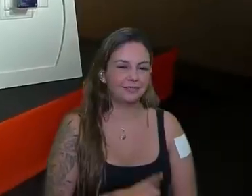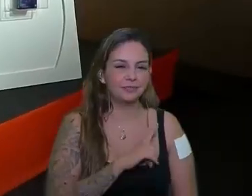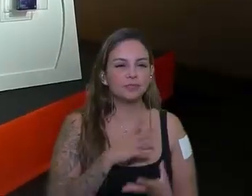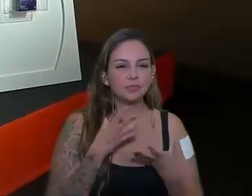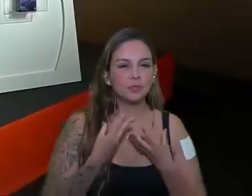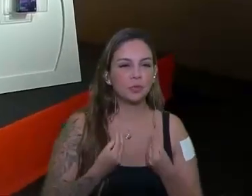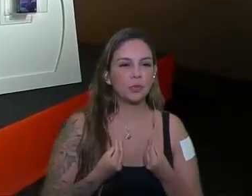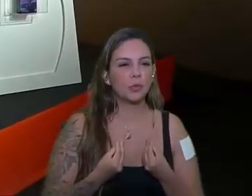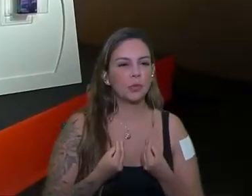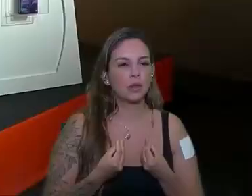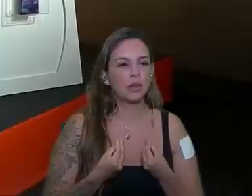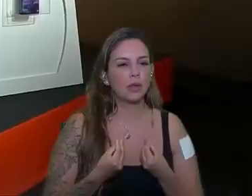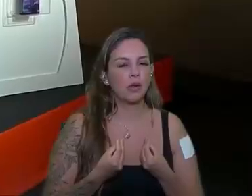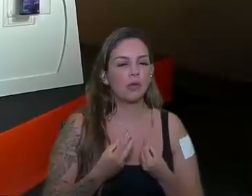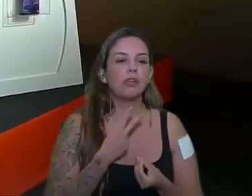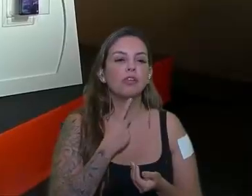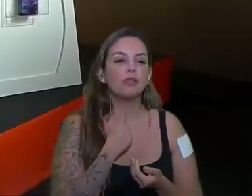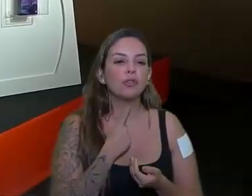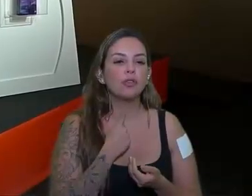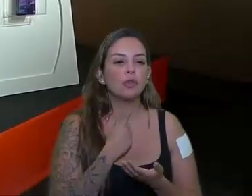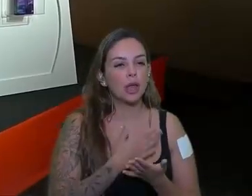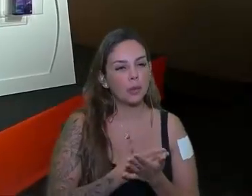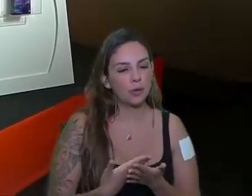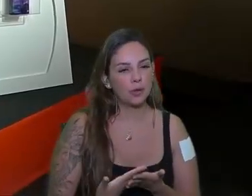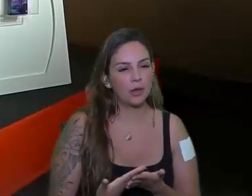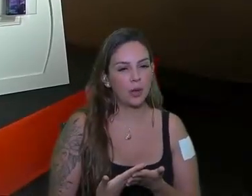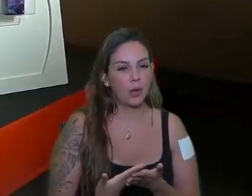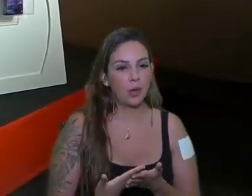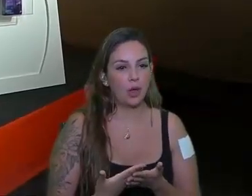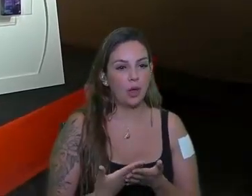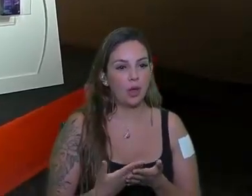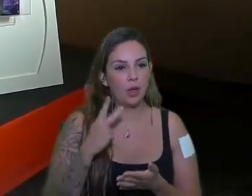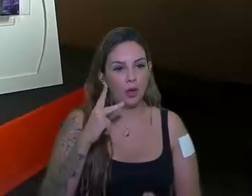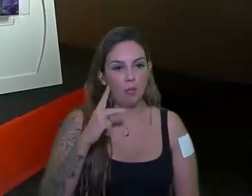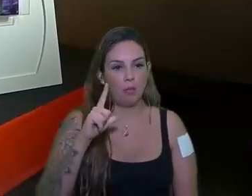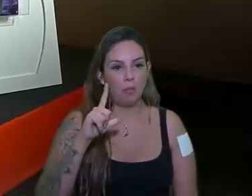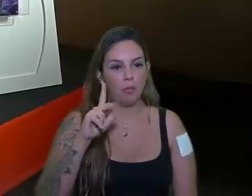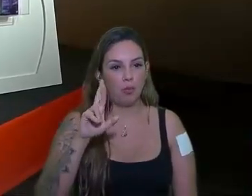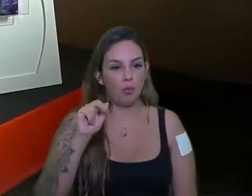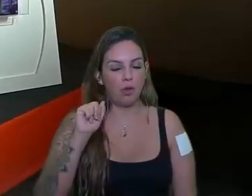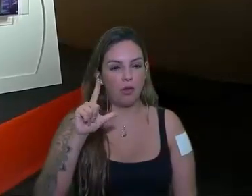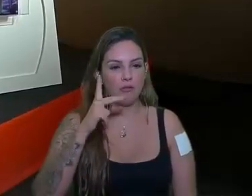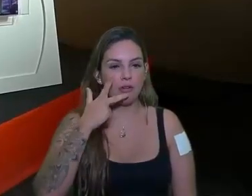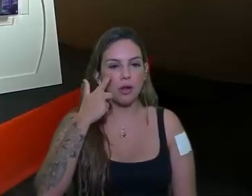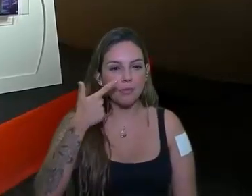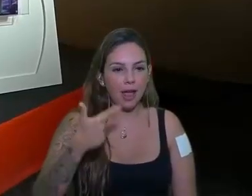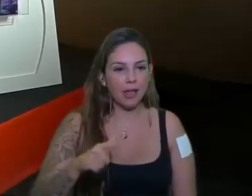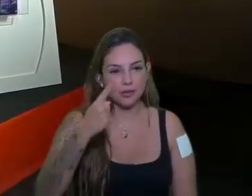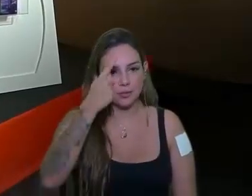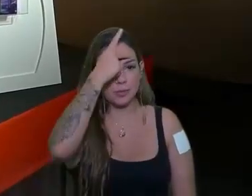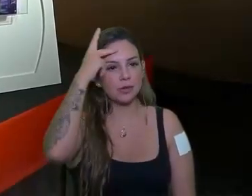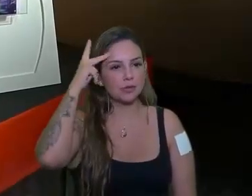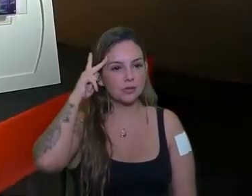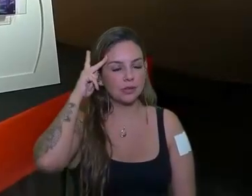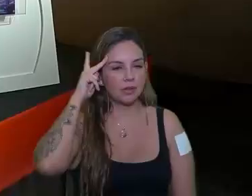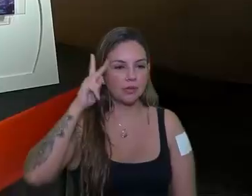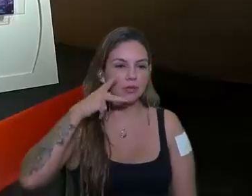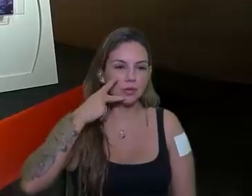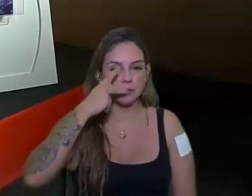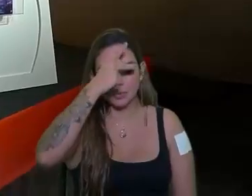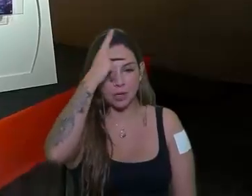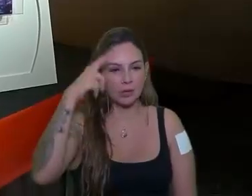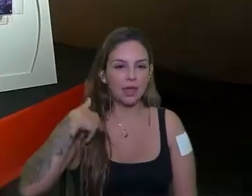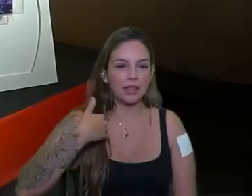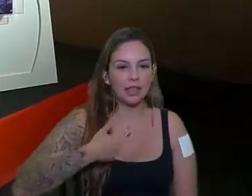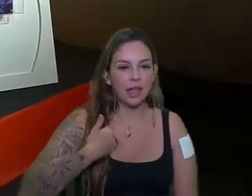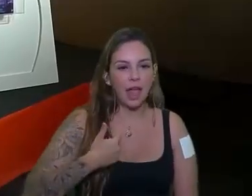muito essa vontade, a partir do plural, de falar com adolescentes através do Pessoa, de falar com pessoas